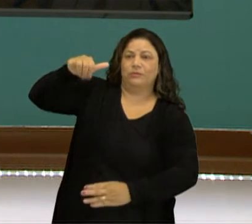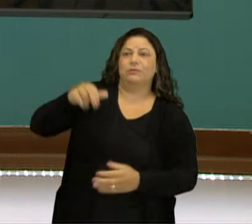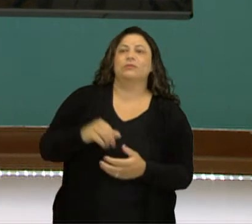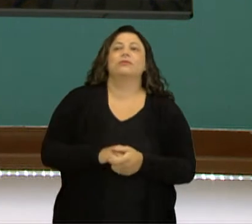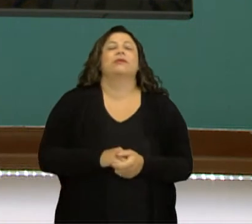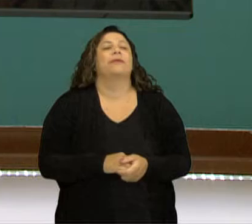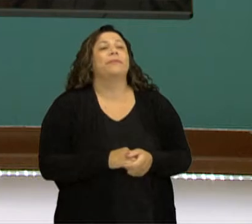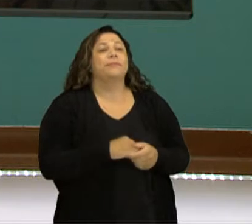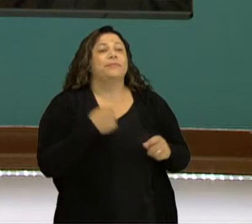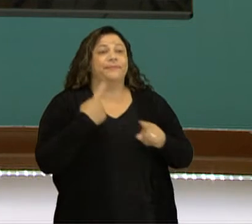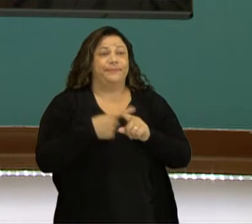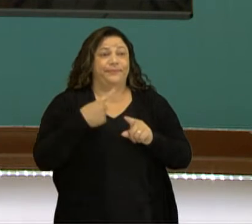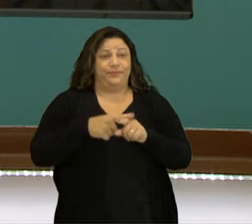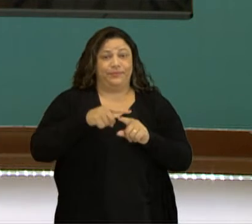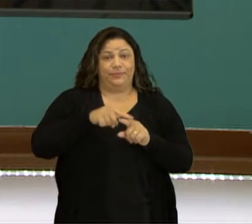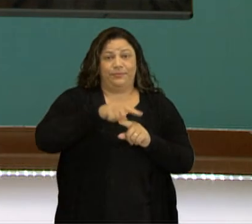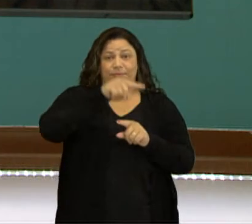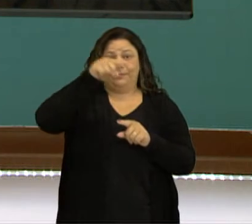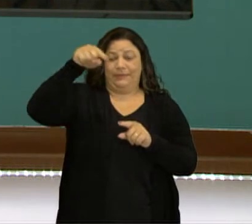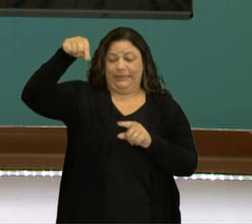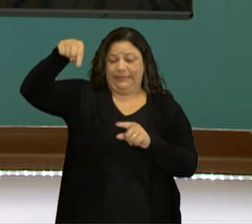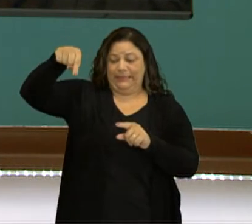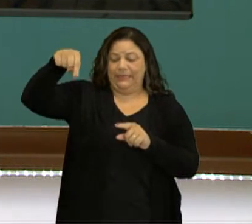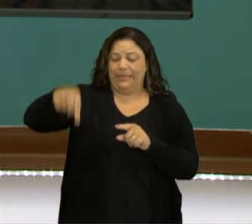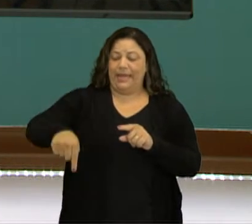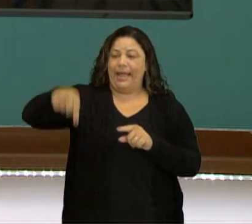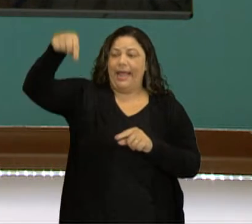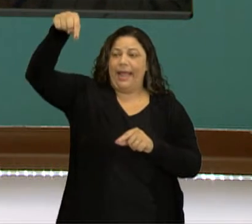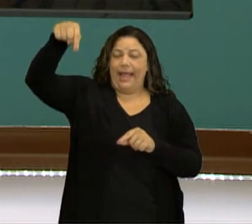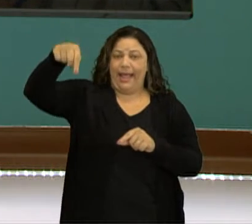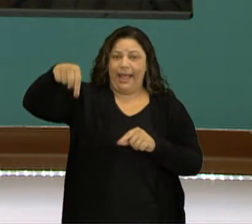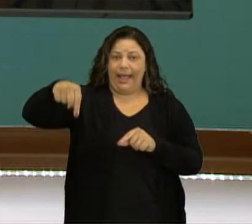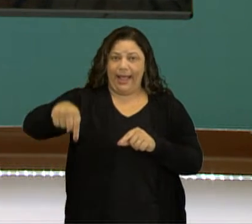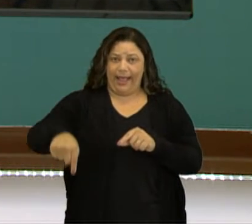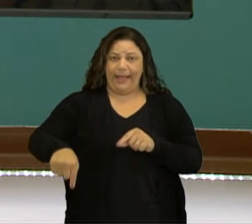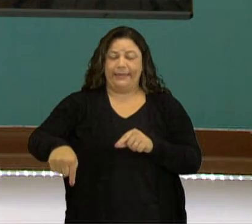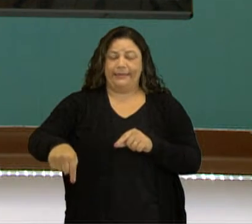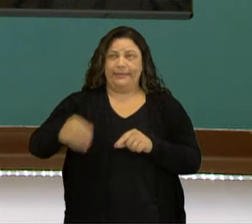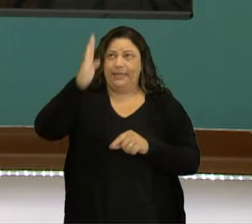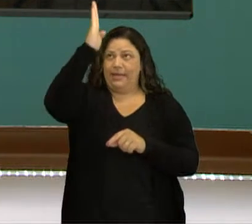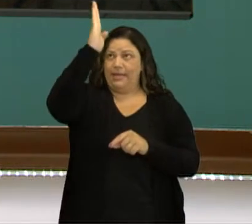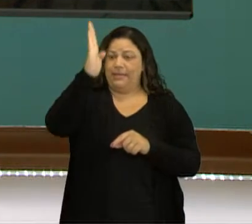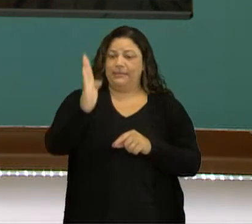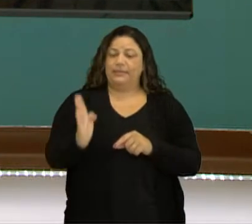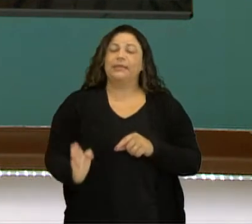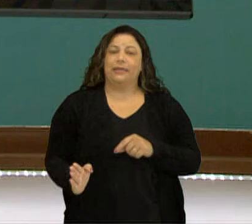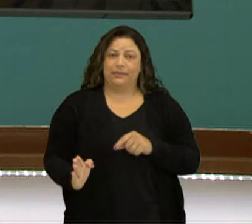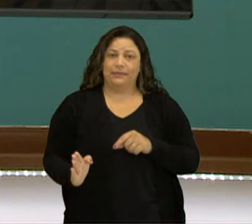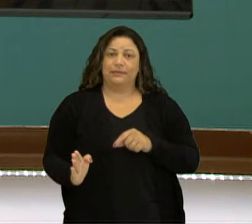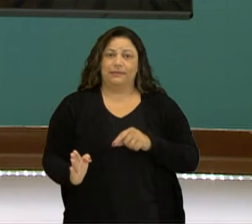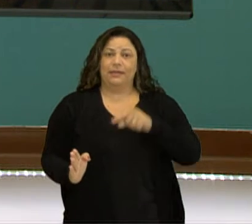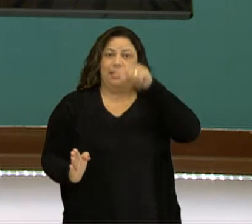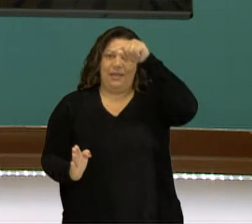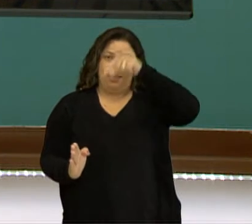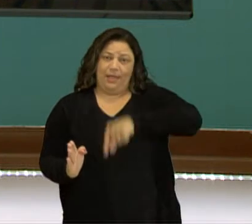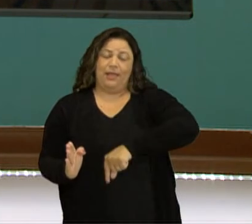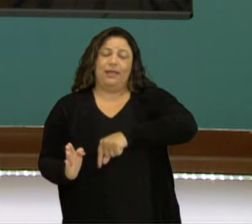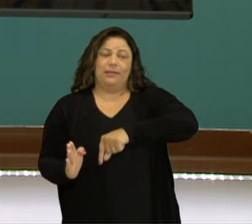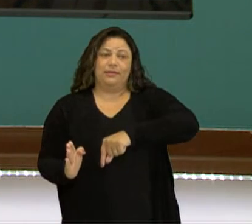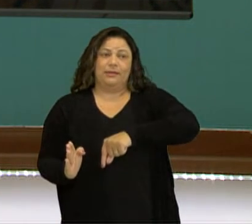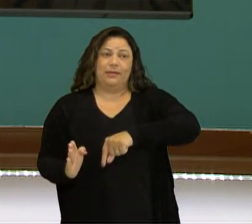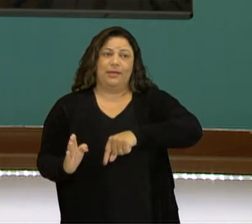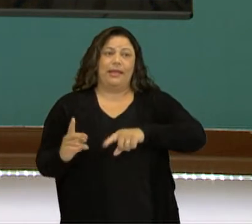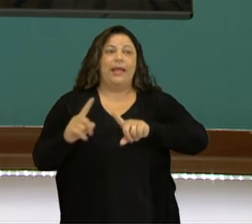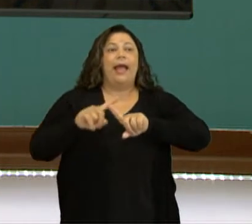seja, o projétil irá cair, certo? Mantendo ali uma linha vertical, linha reta por causa da ação da gravidade, mas